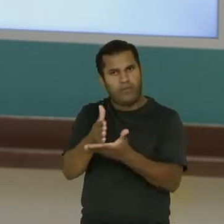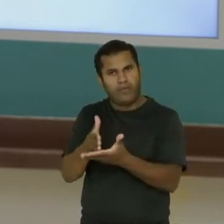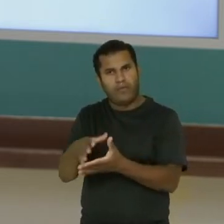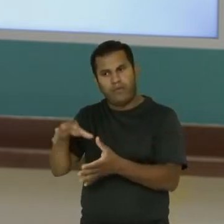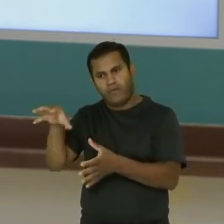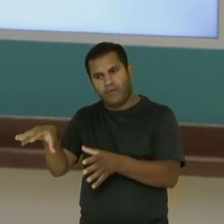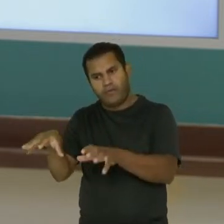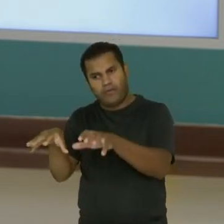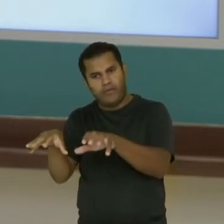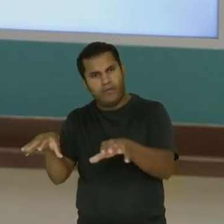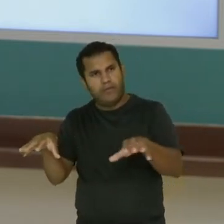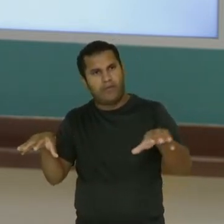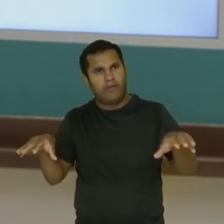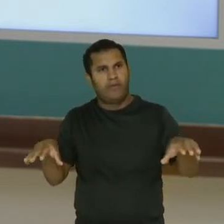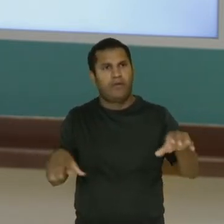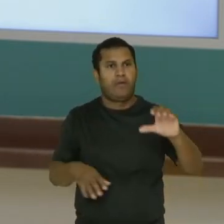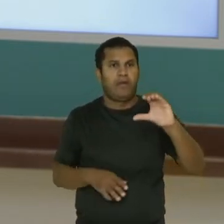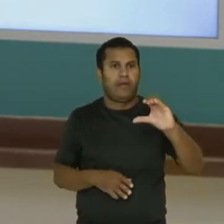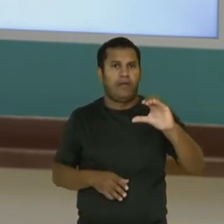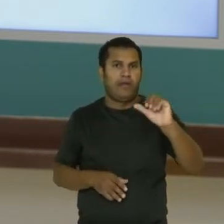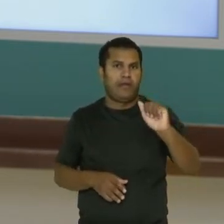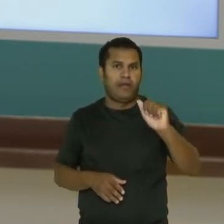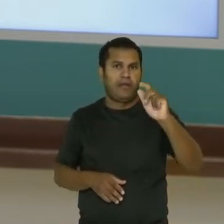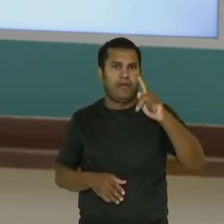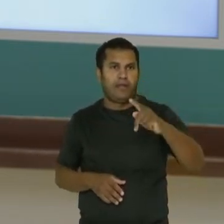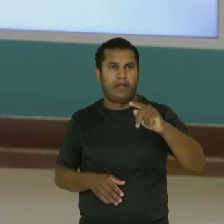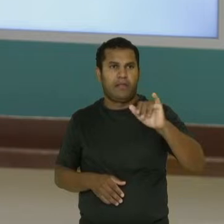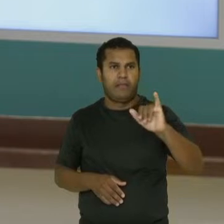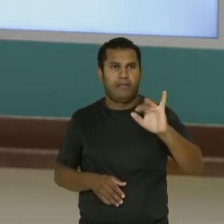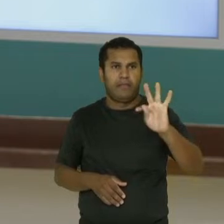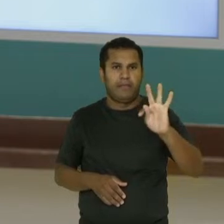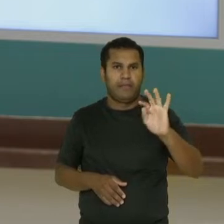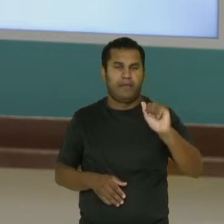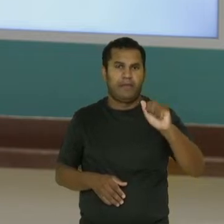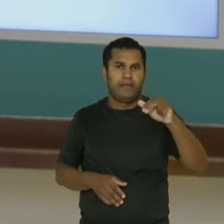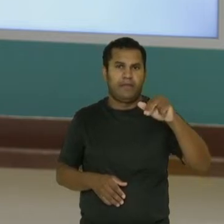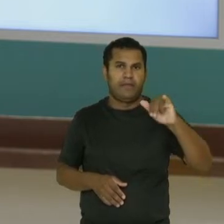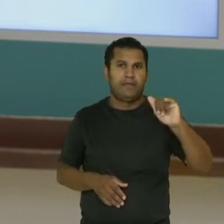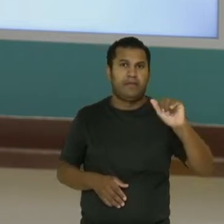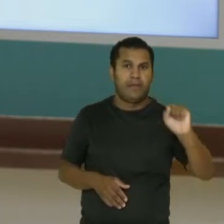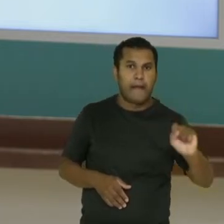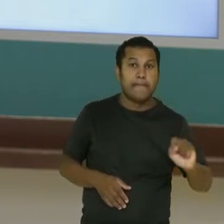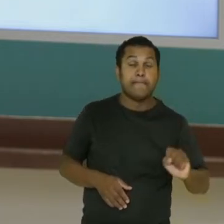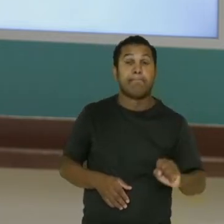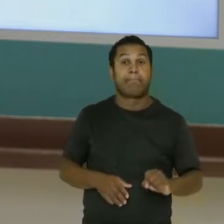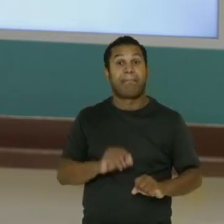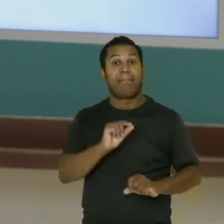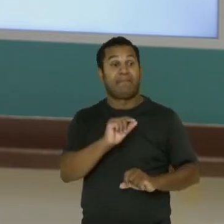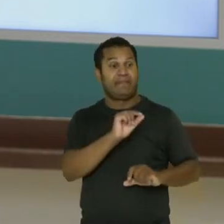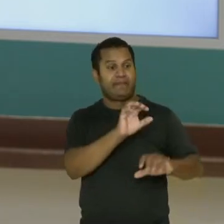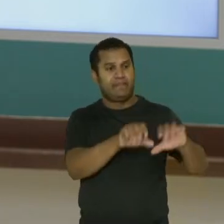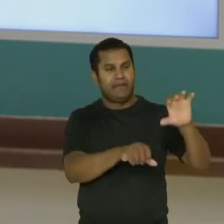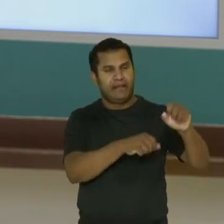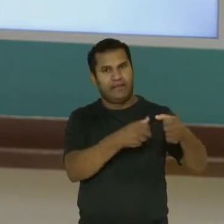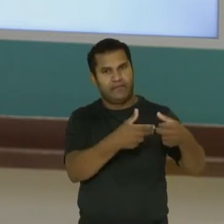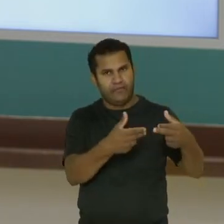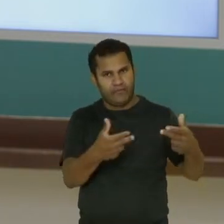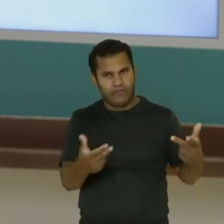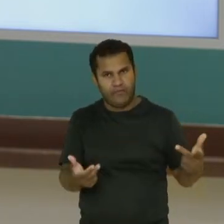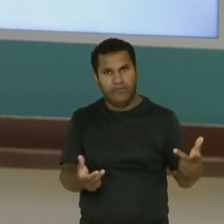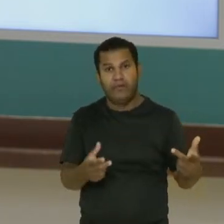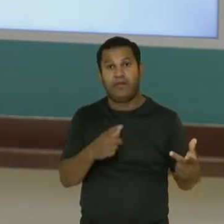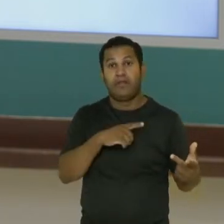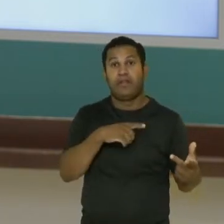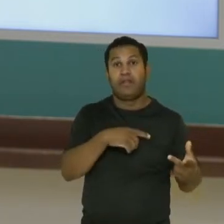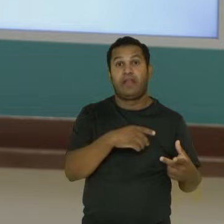pelo Tratado de Tordesilhas, que pertencia para Portugal. E aí, Portugal divide internamente em partes